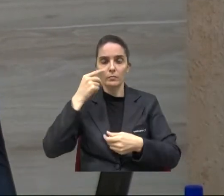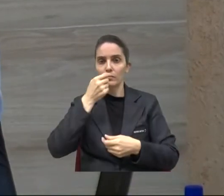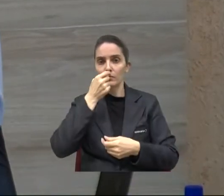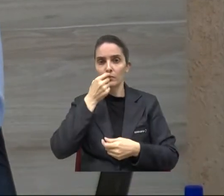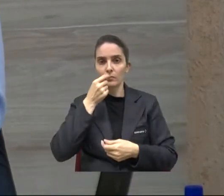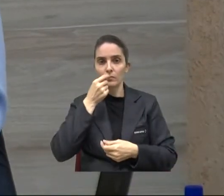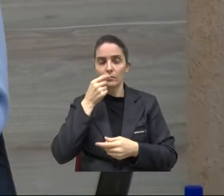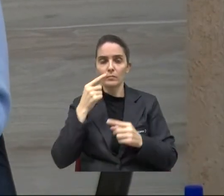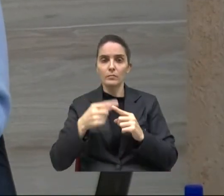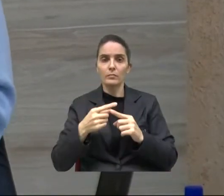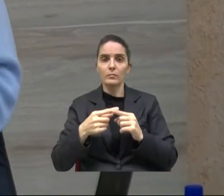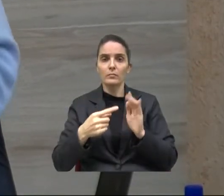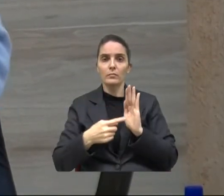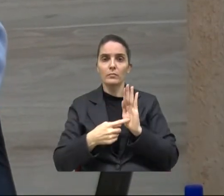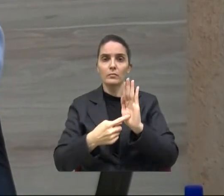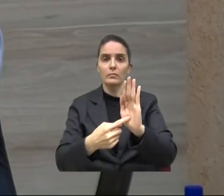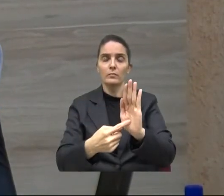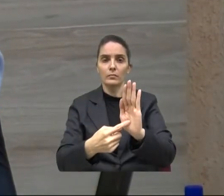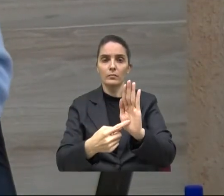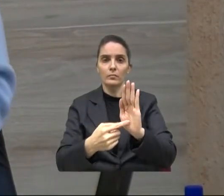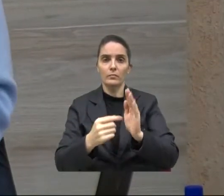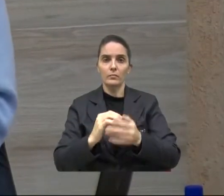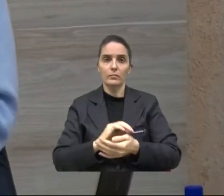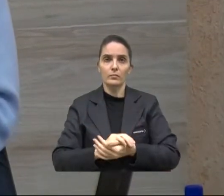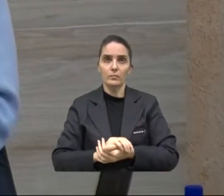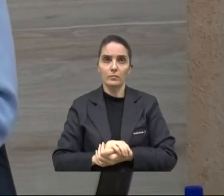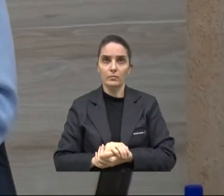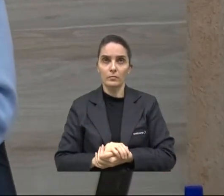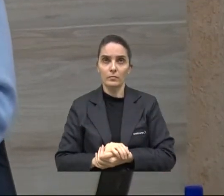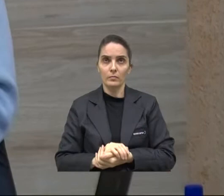pela colocação, não